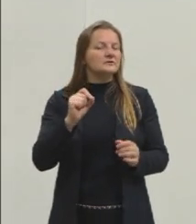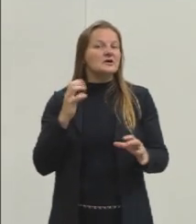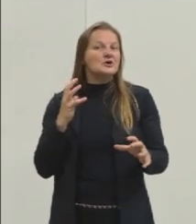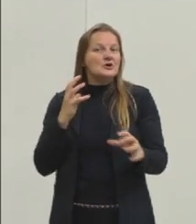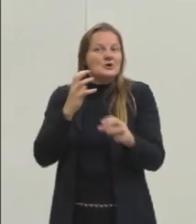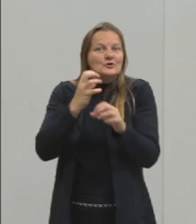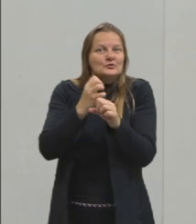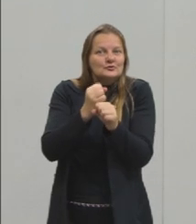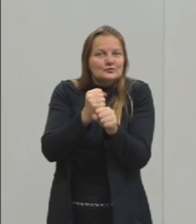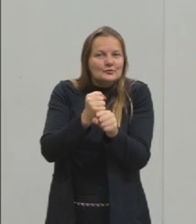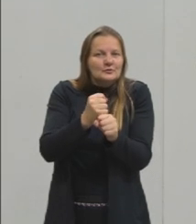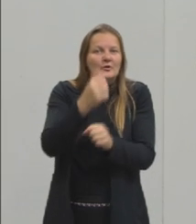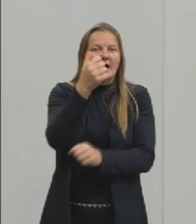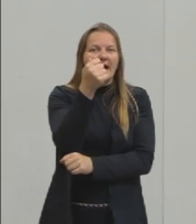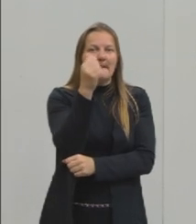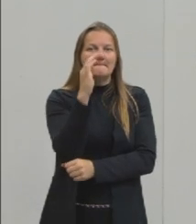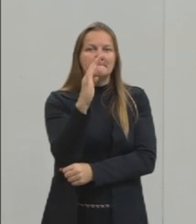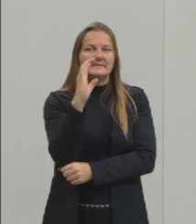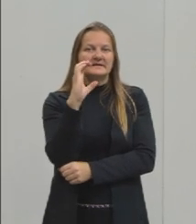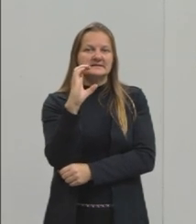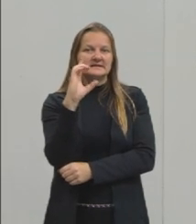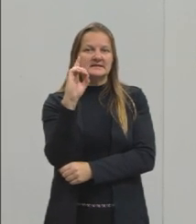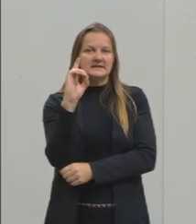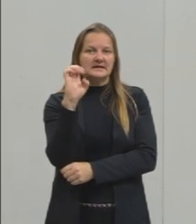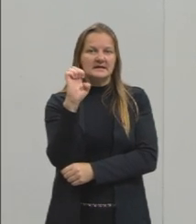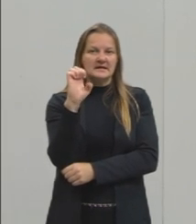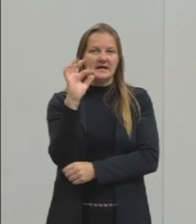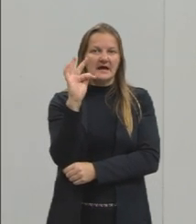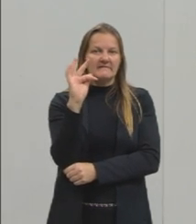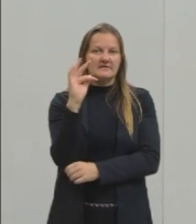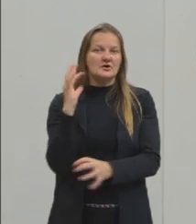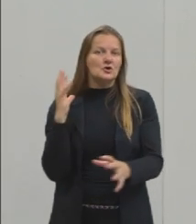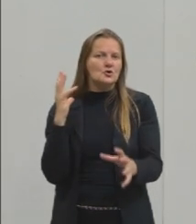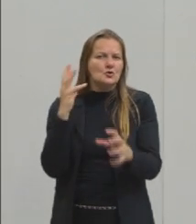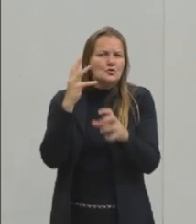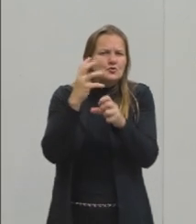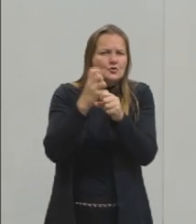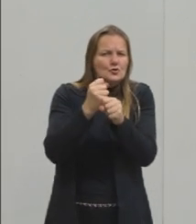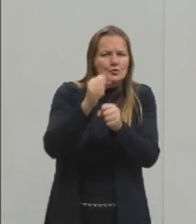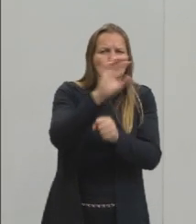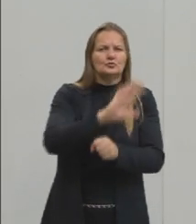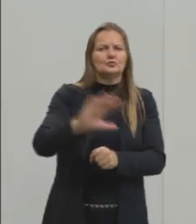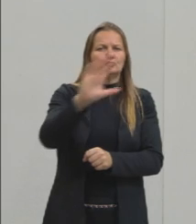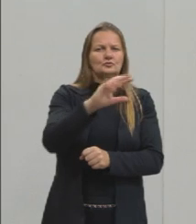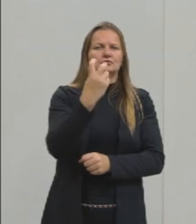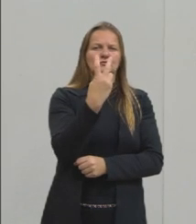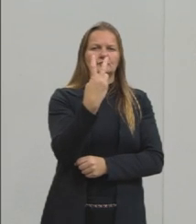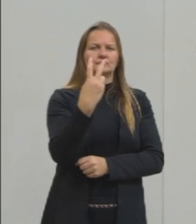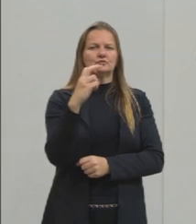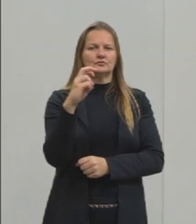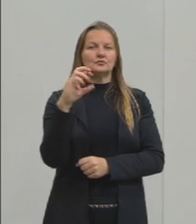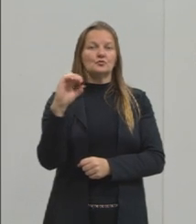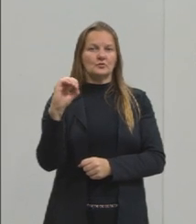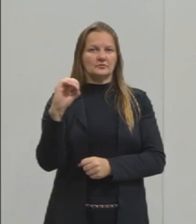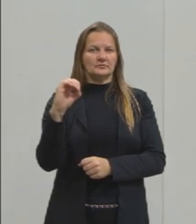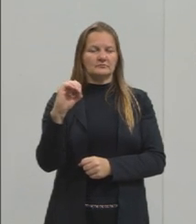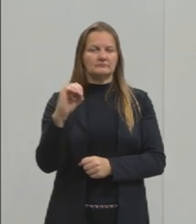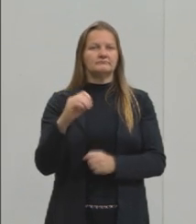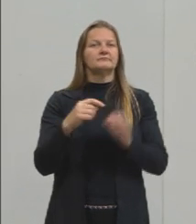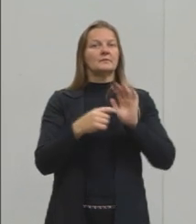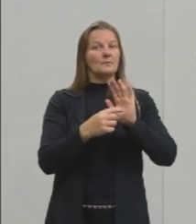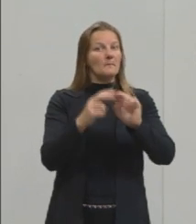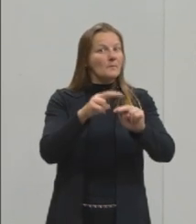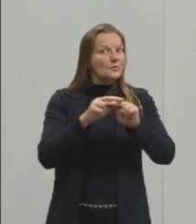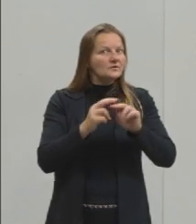somando a b c d e e f nós vamos ter 250 e por isso que eu coloquei isso